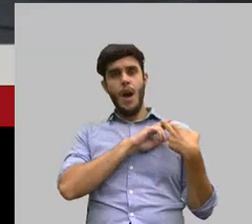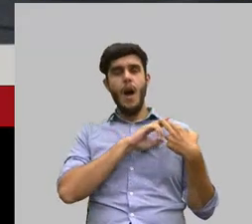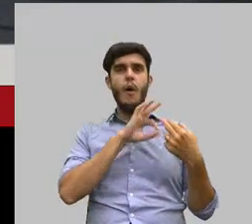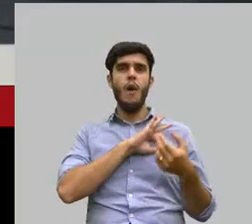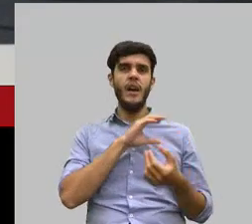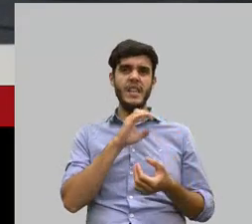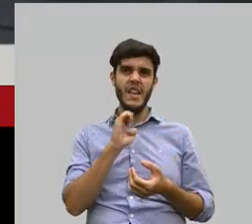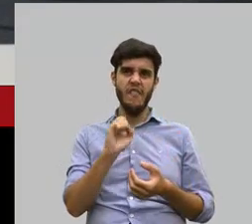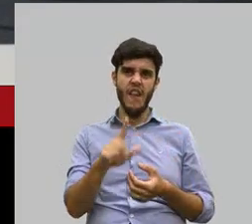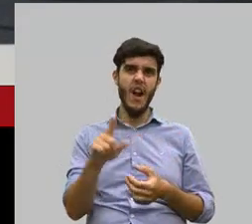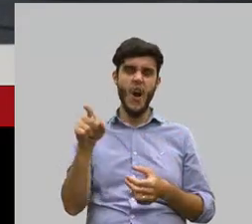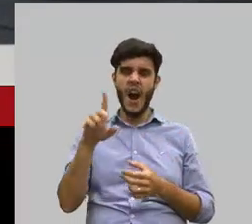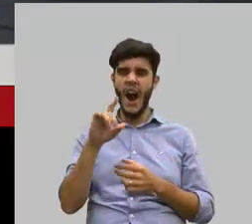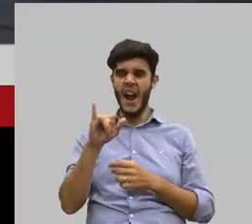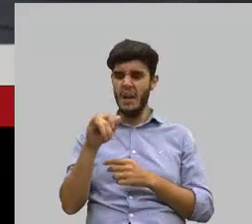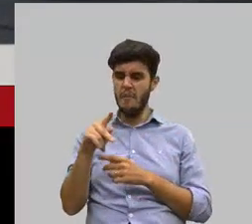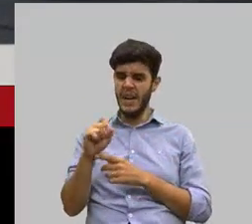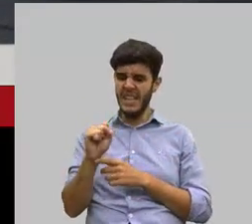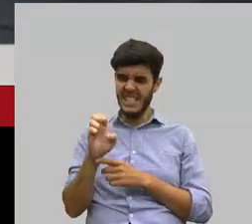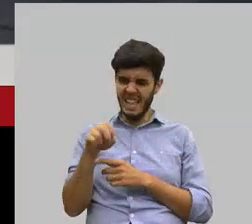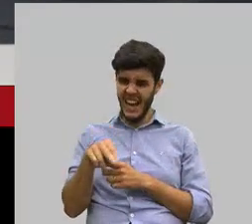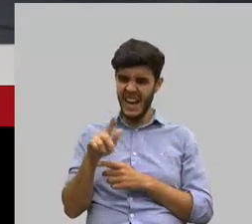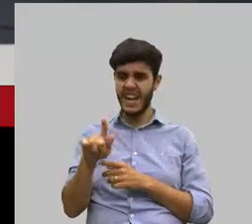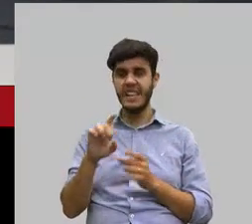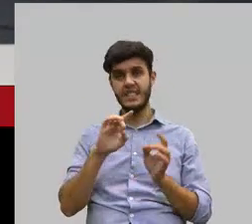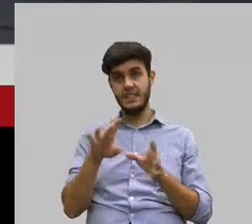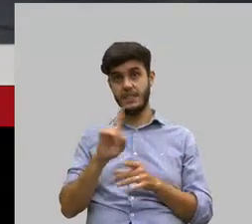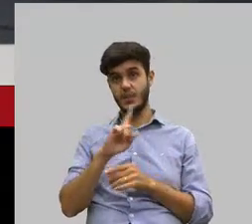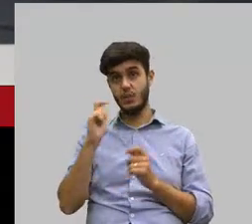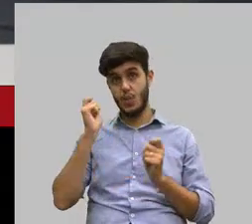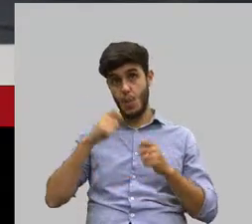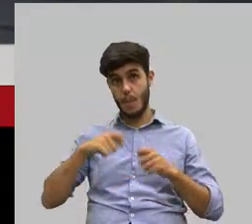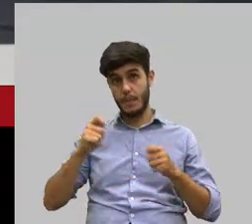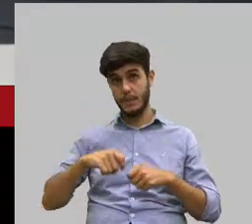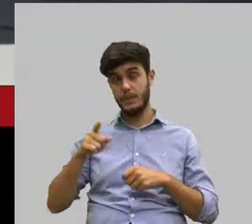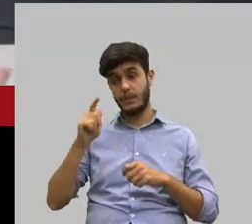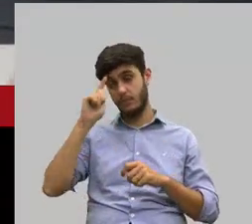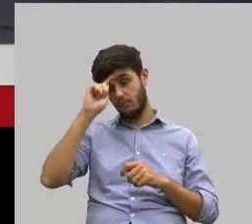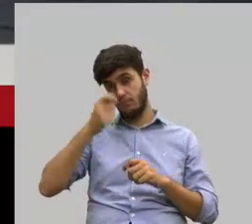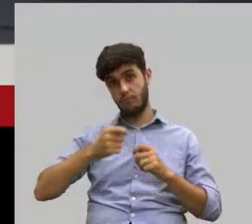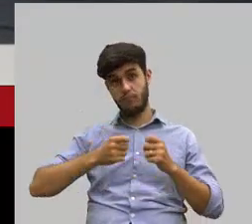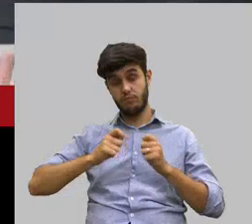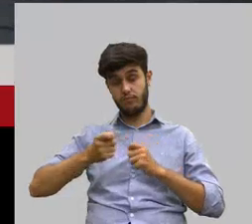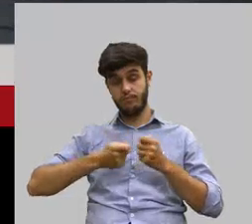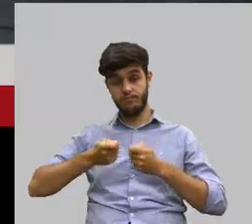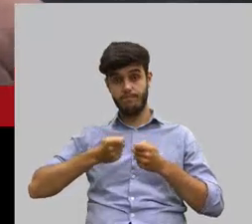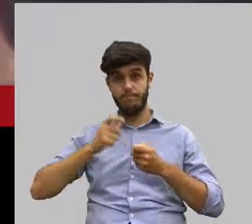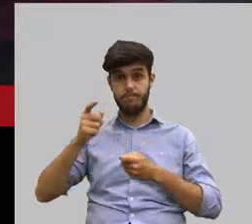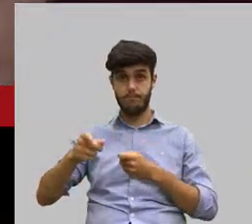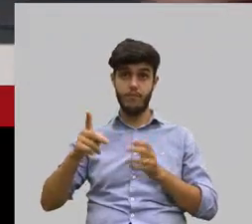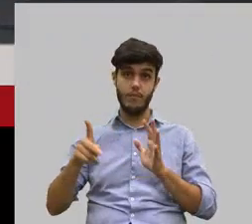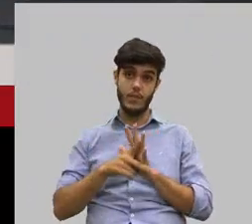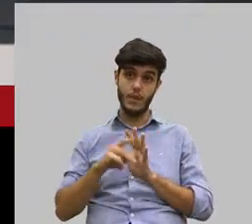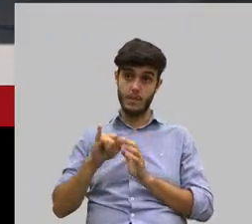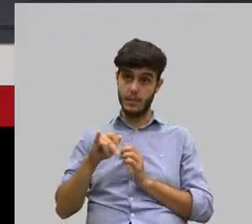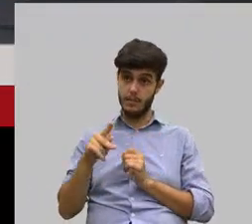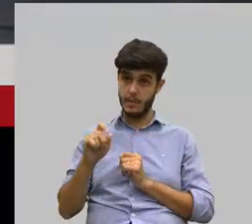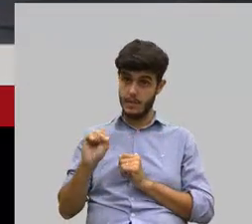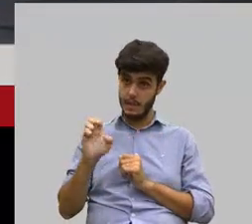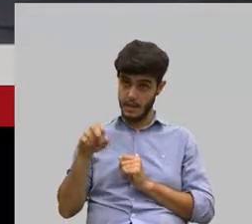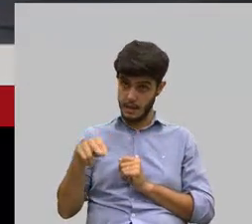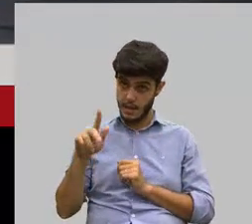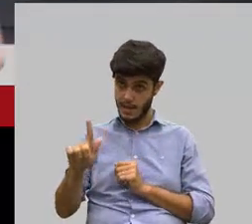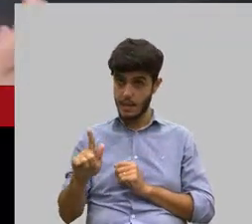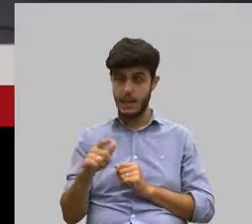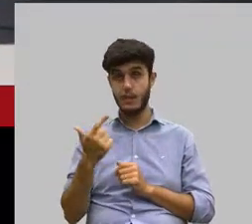do ipseng mas no que diz respeito à competência eh de gestão das questões do ipseng né Nós não